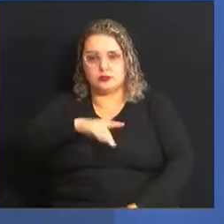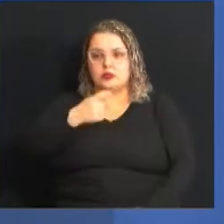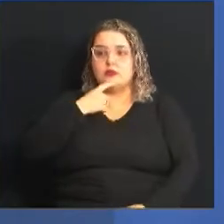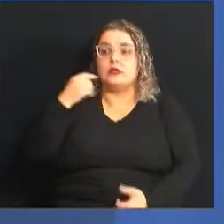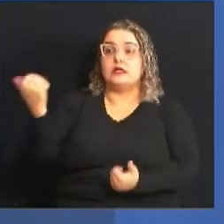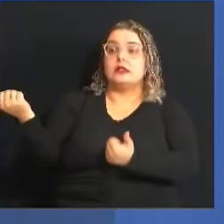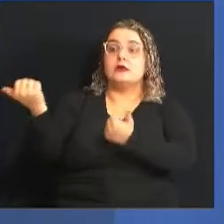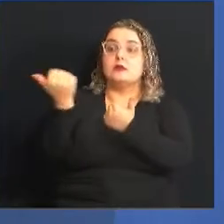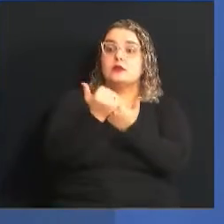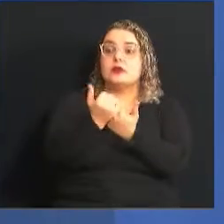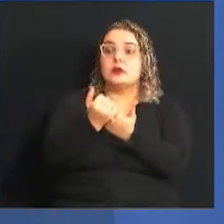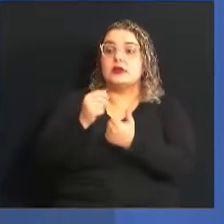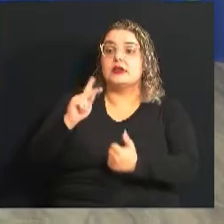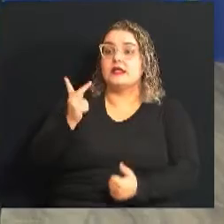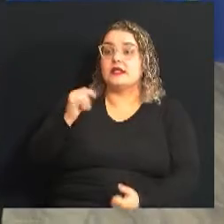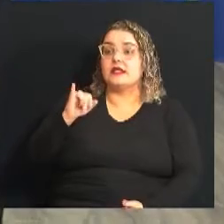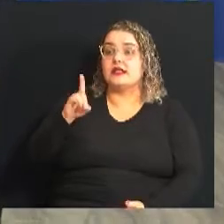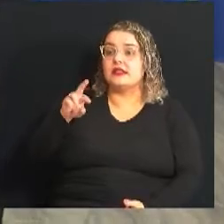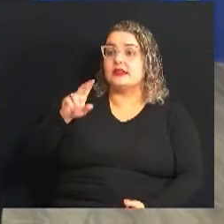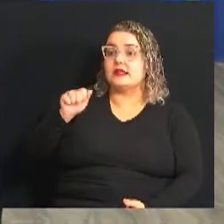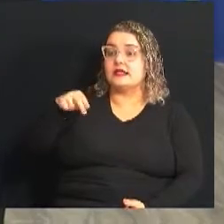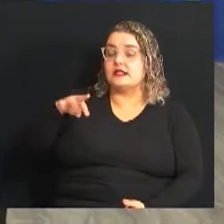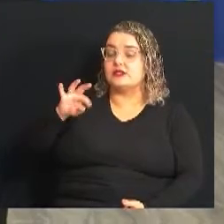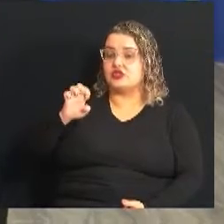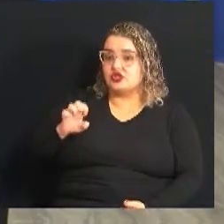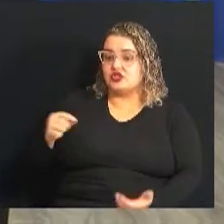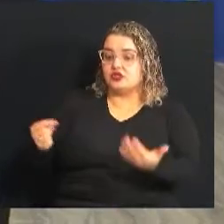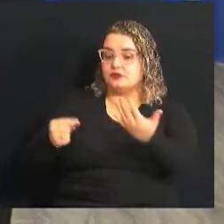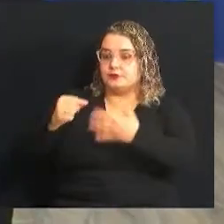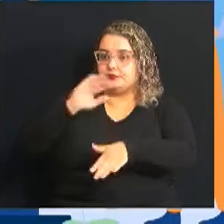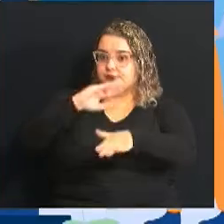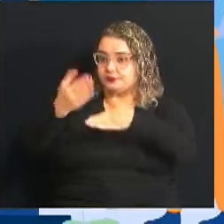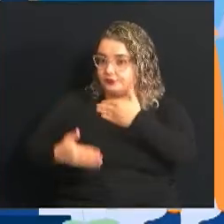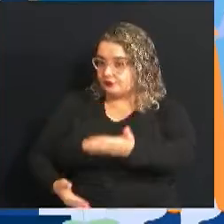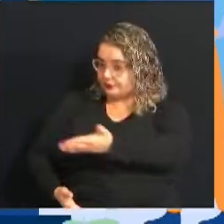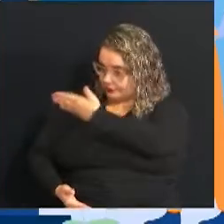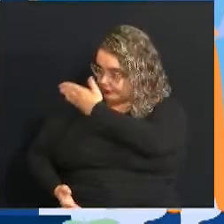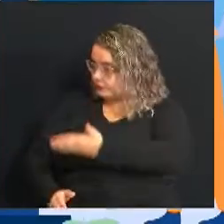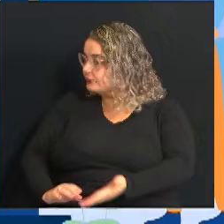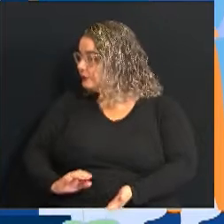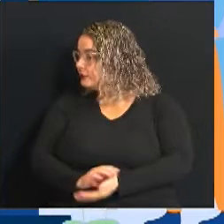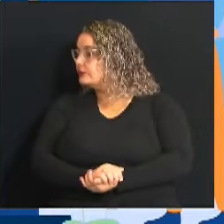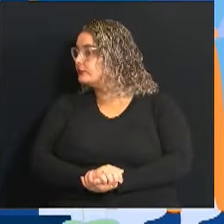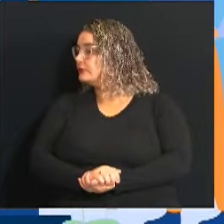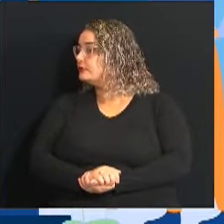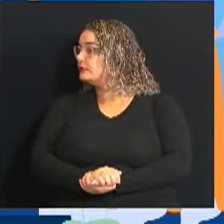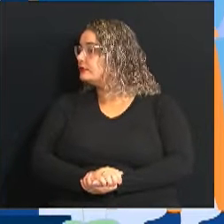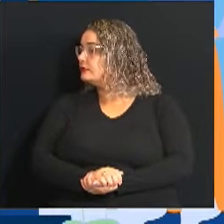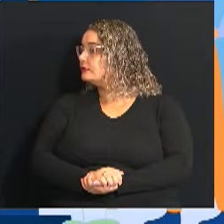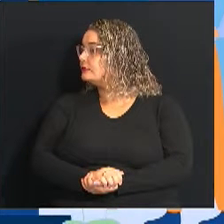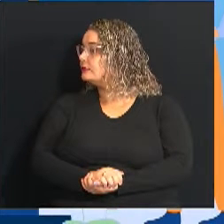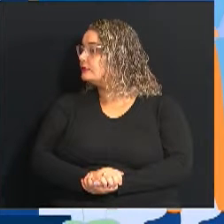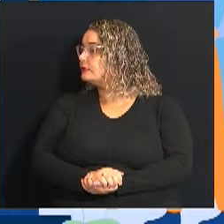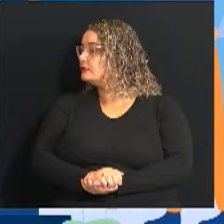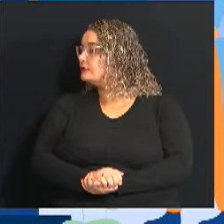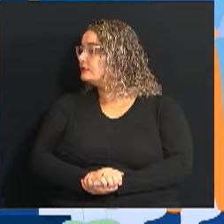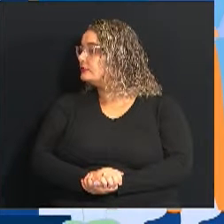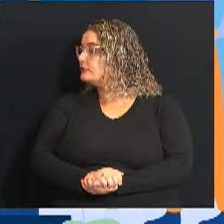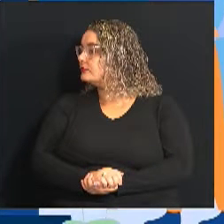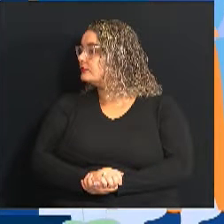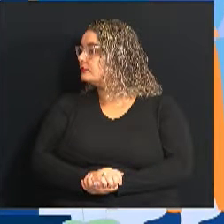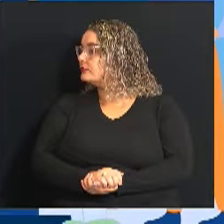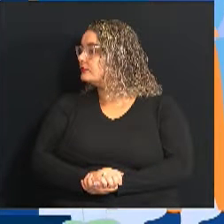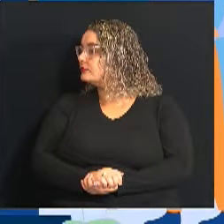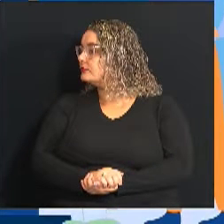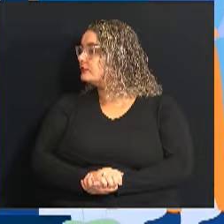substituição de hidrante. Por isso, olha, o Jardim Carlos Lourenço, Parque dos Manacás, Jardim New York, Vila Orozimbo